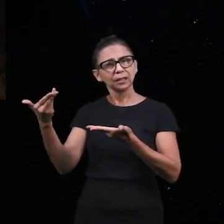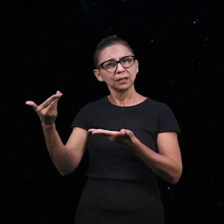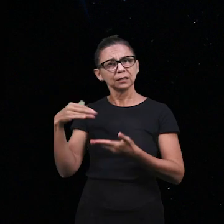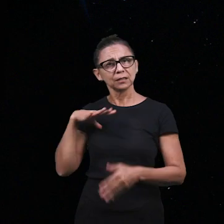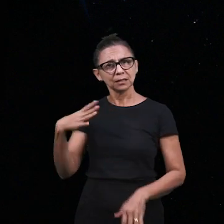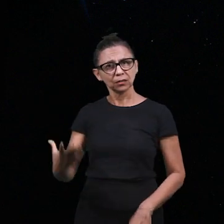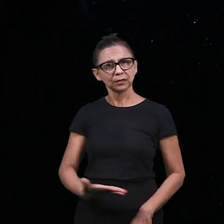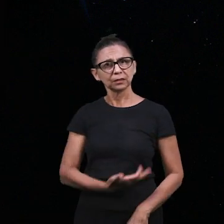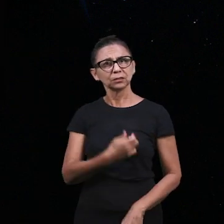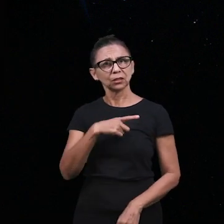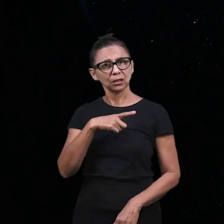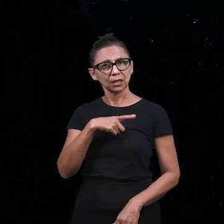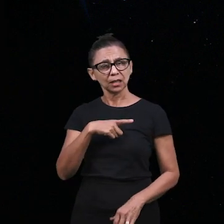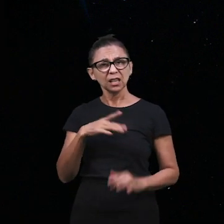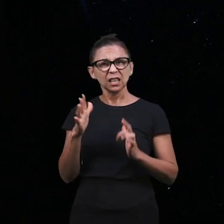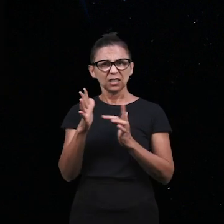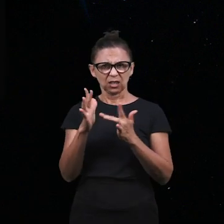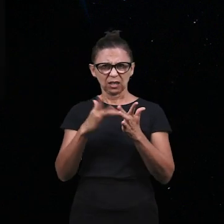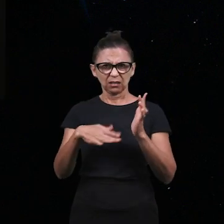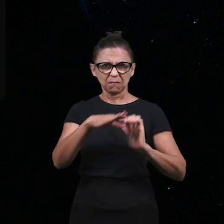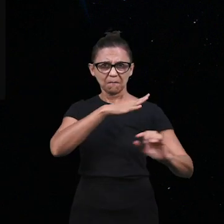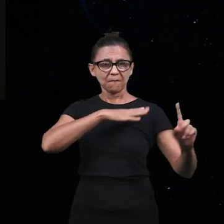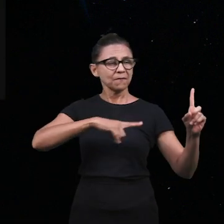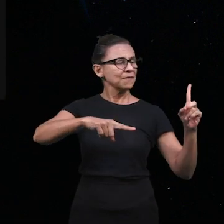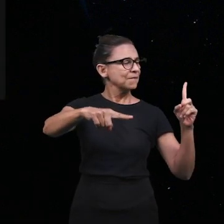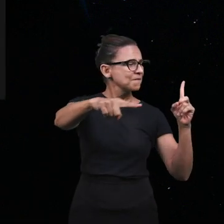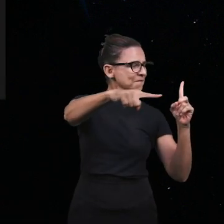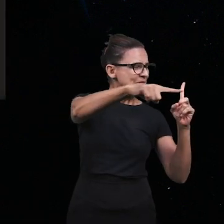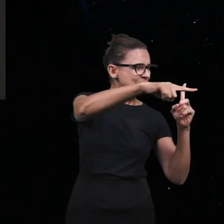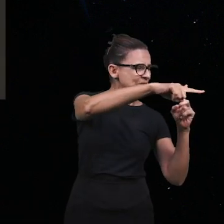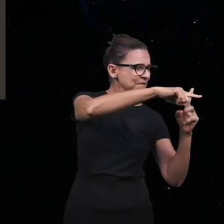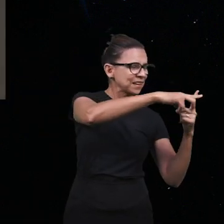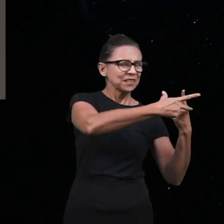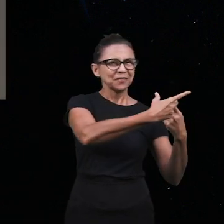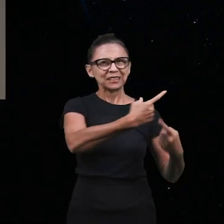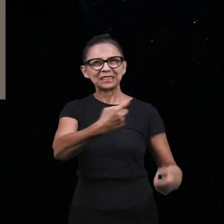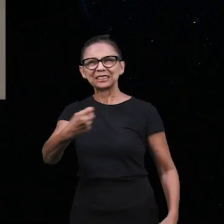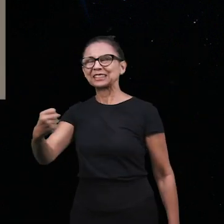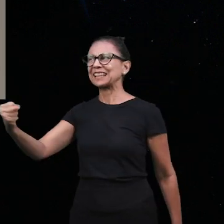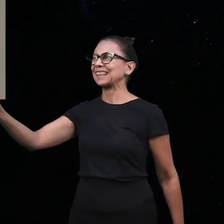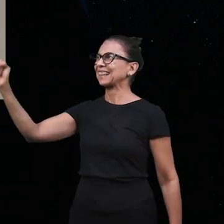luz. Venceu a morte, Ele venceu,